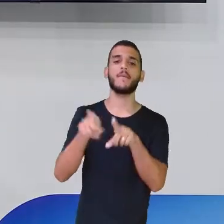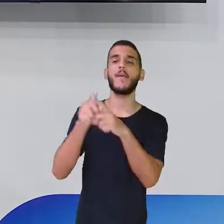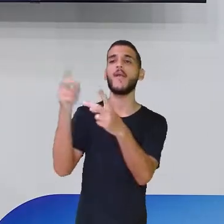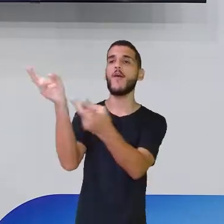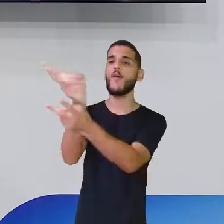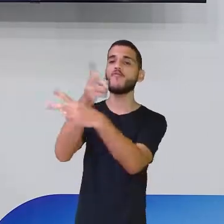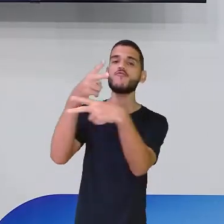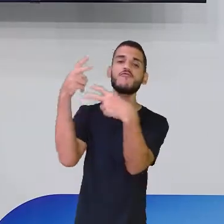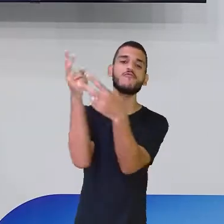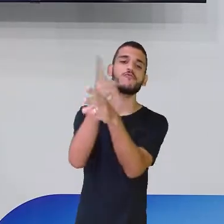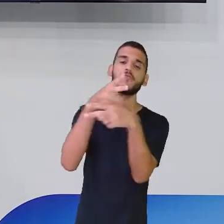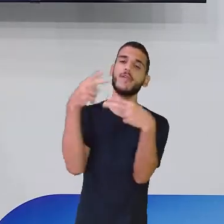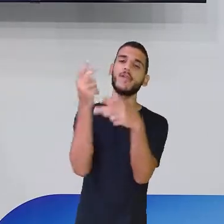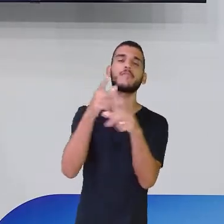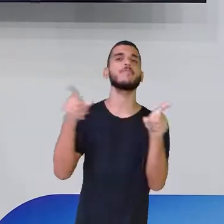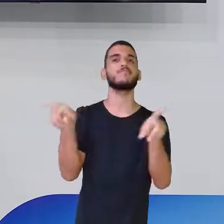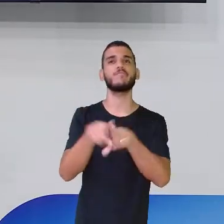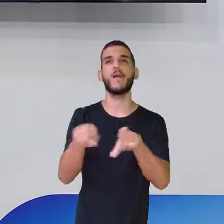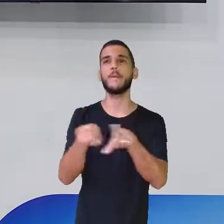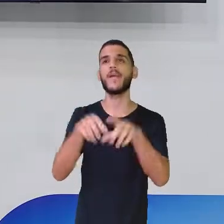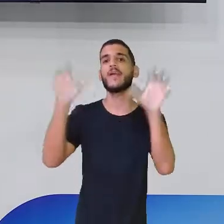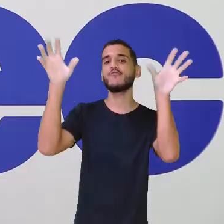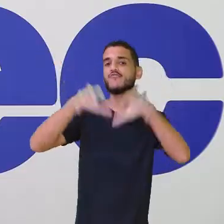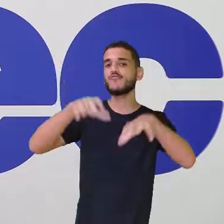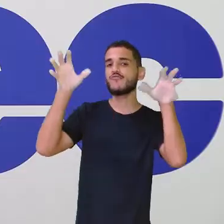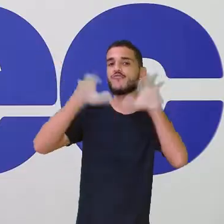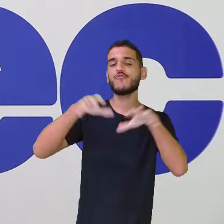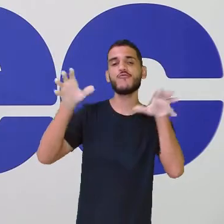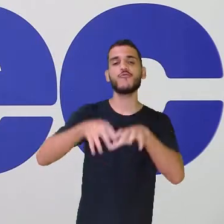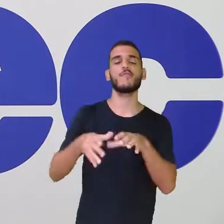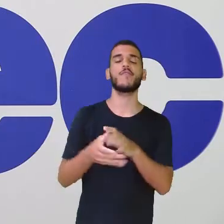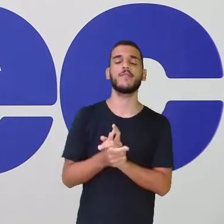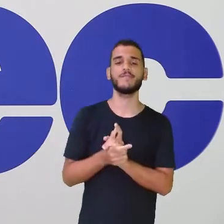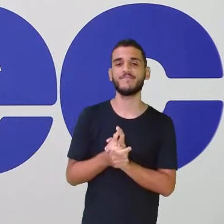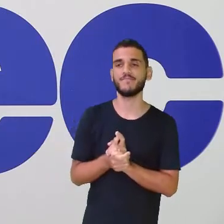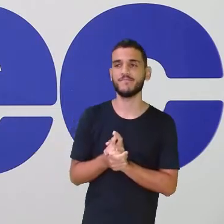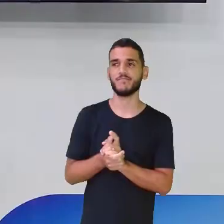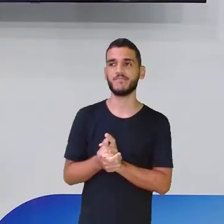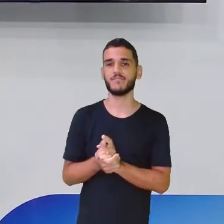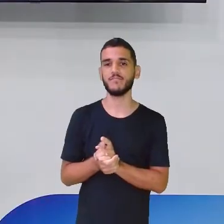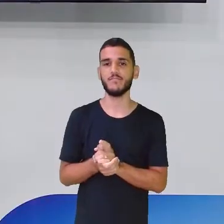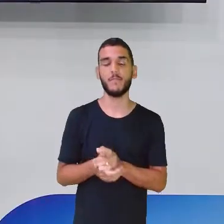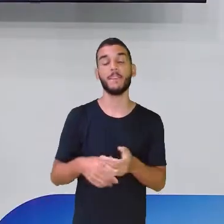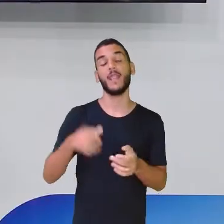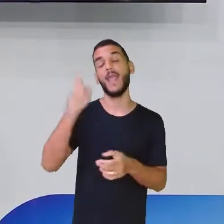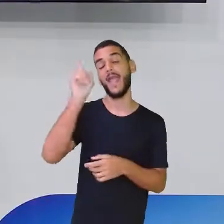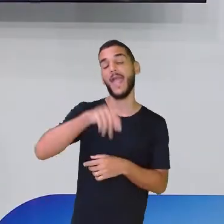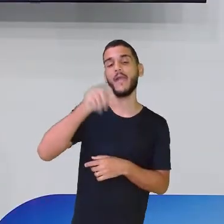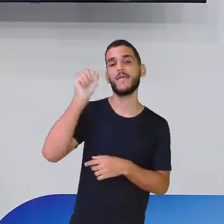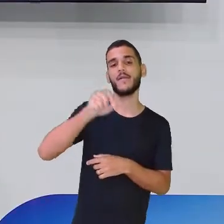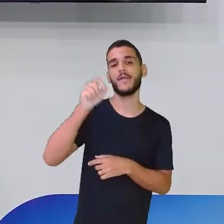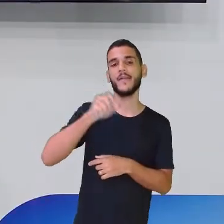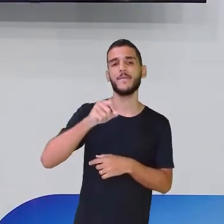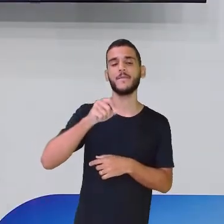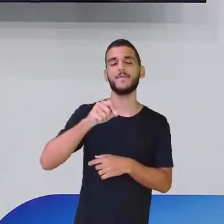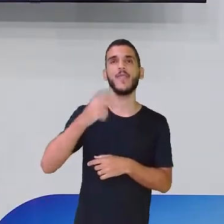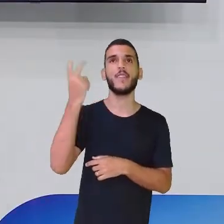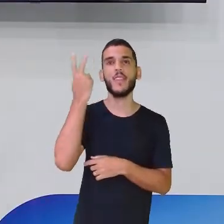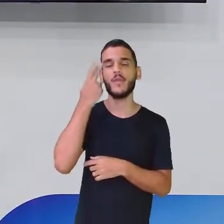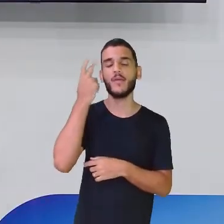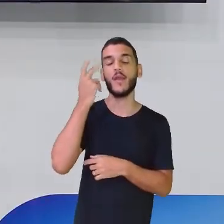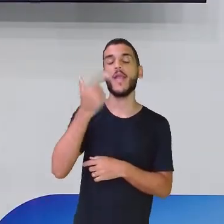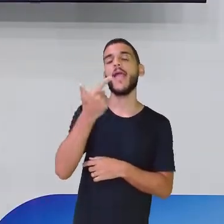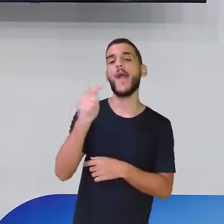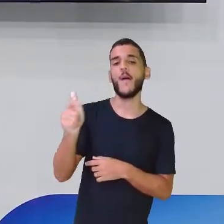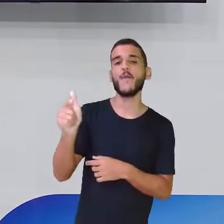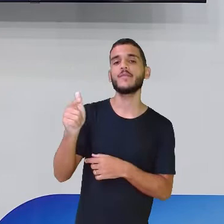a chuva, o trovão. Então, essas são as fontes naturais. A gente vai ver isso. E as fontes